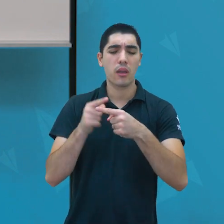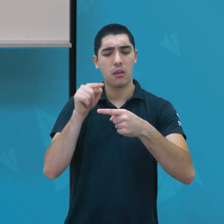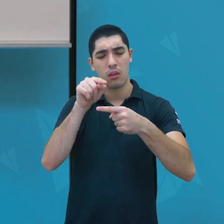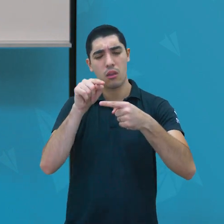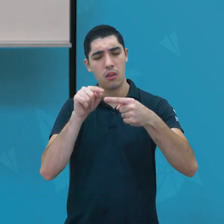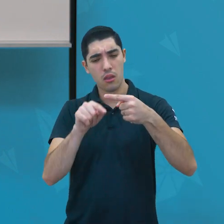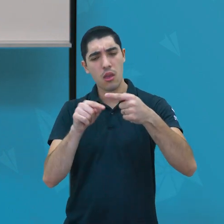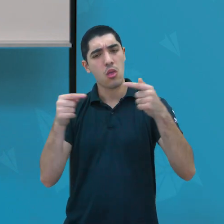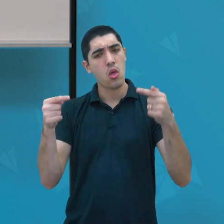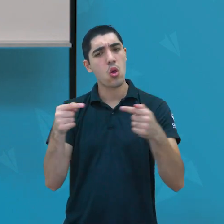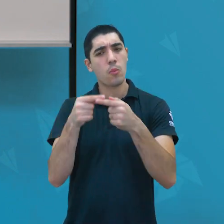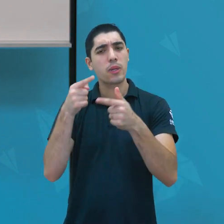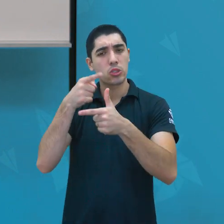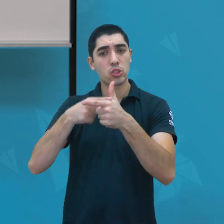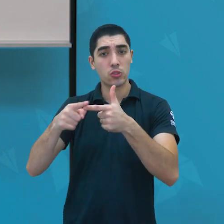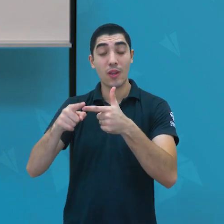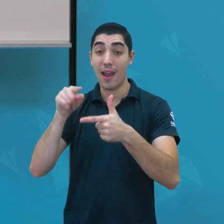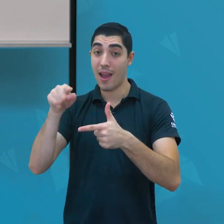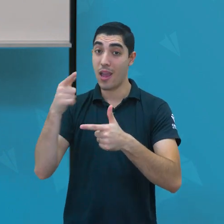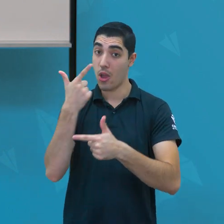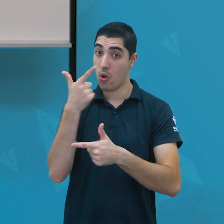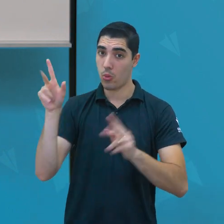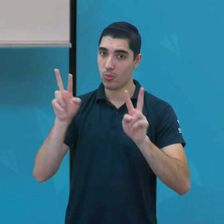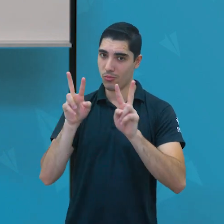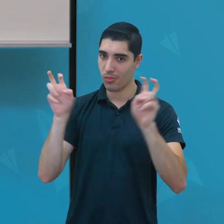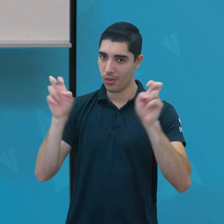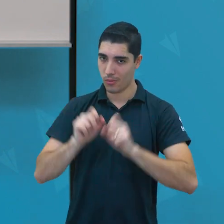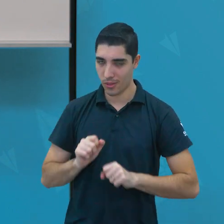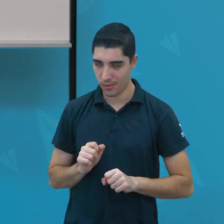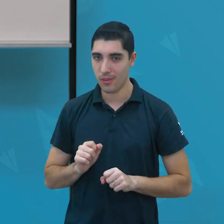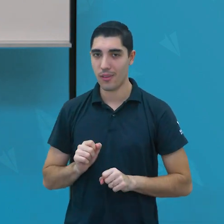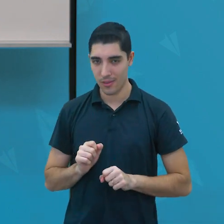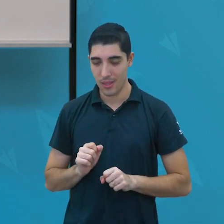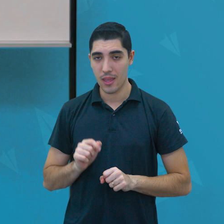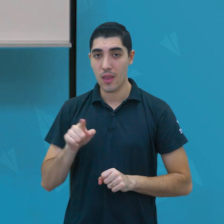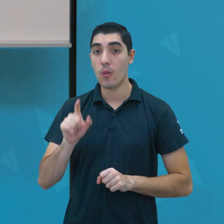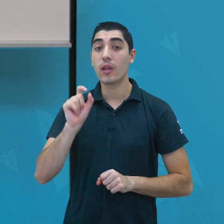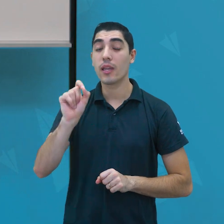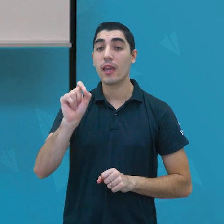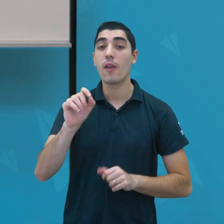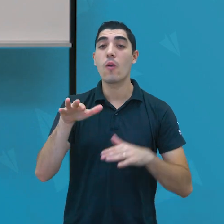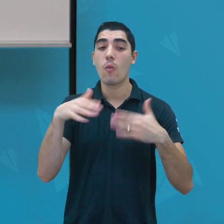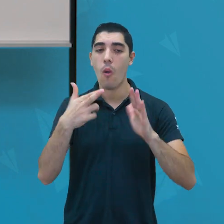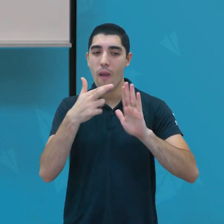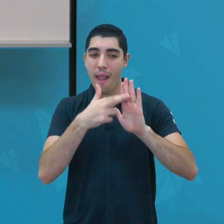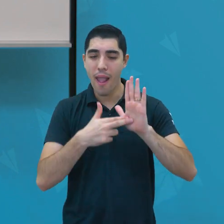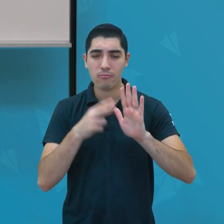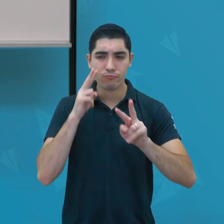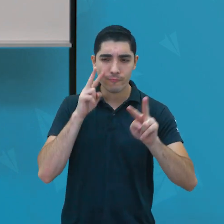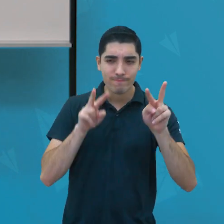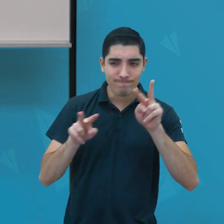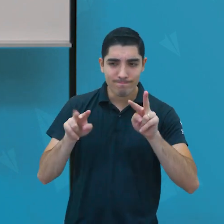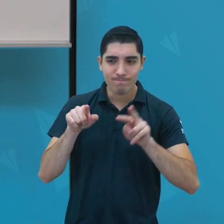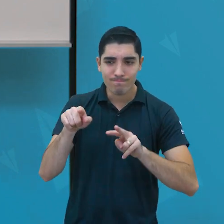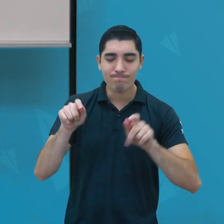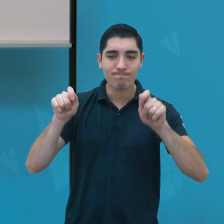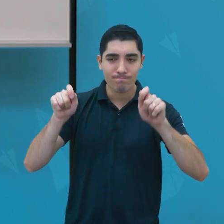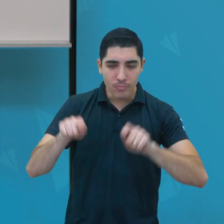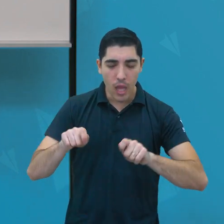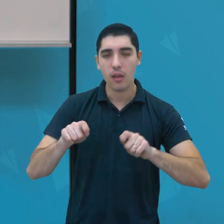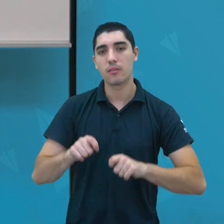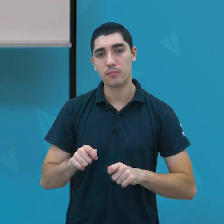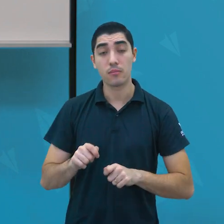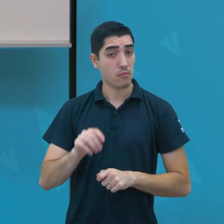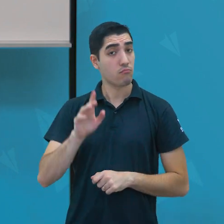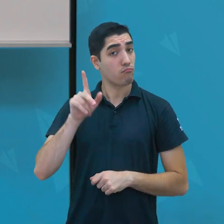esses números são divisíveis? Aí já entra um outro assunto também, que é critérios de divisibilidade.